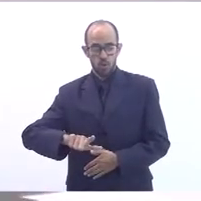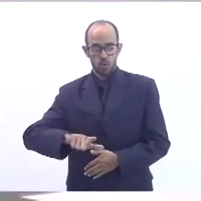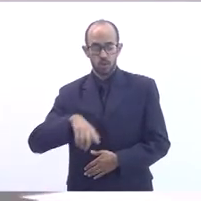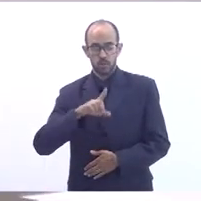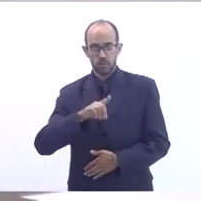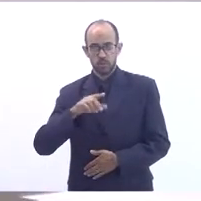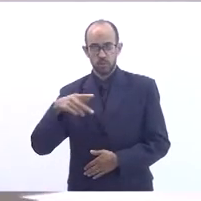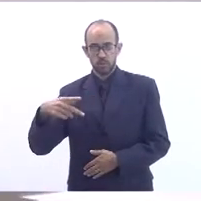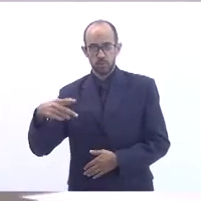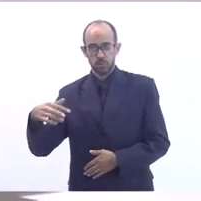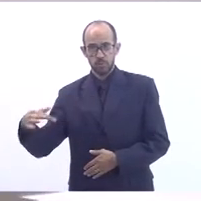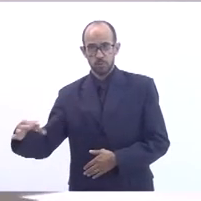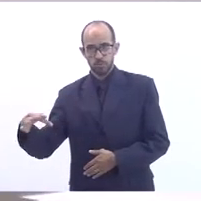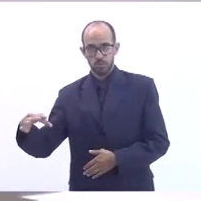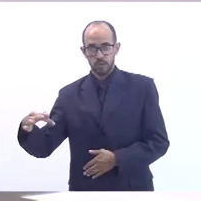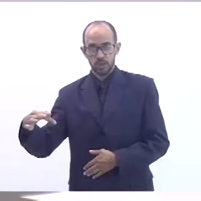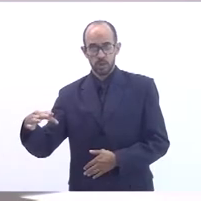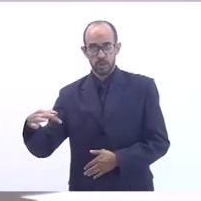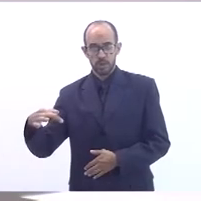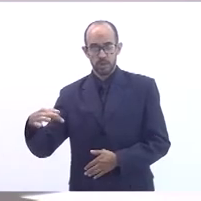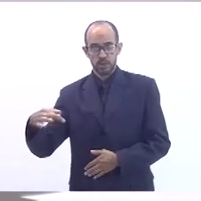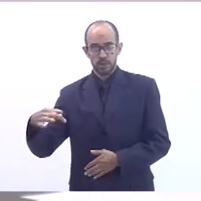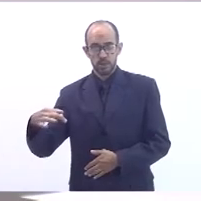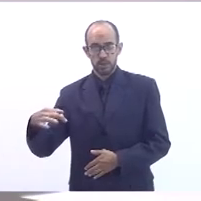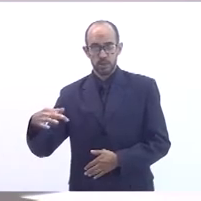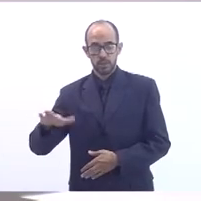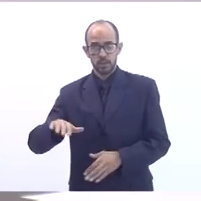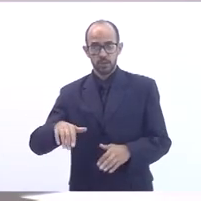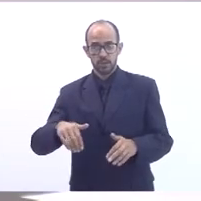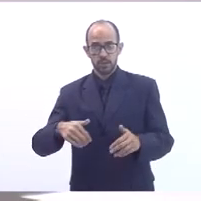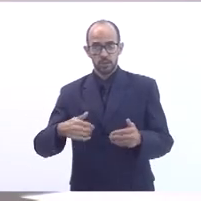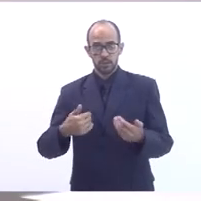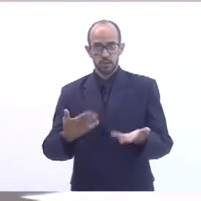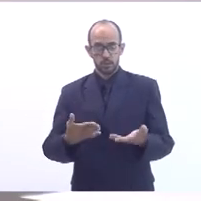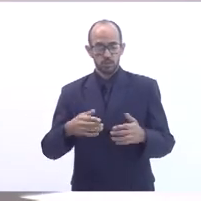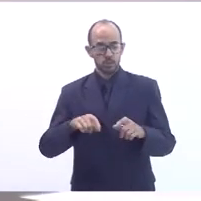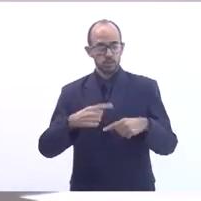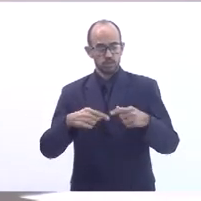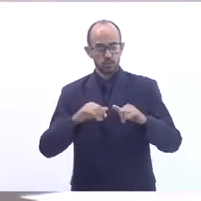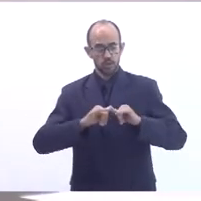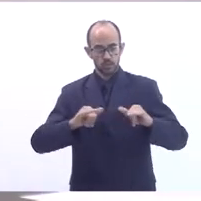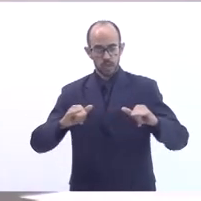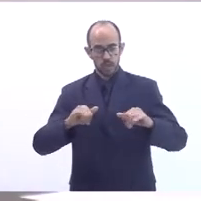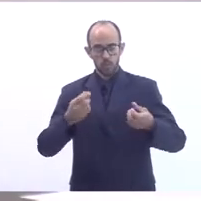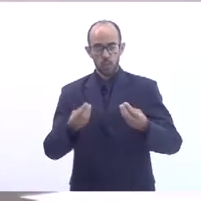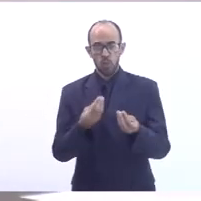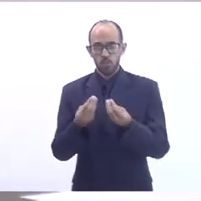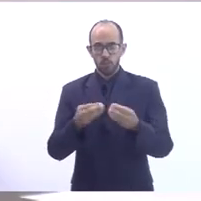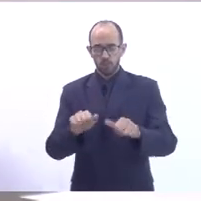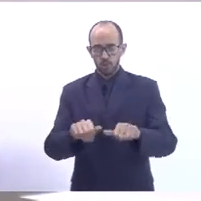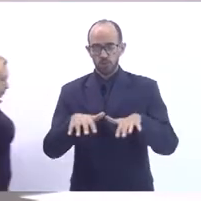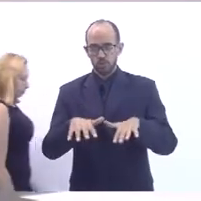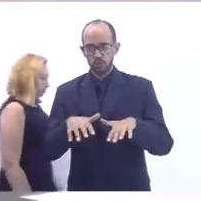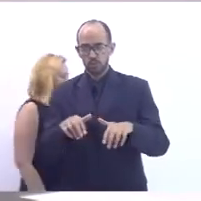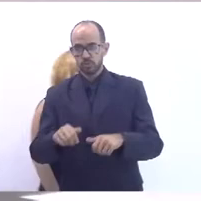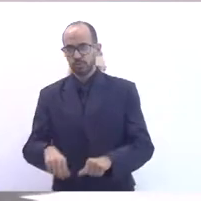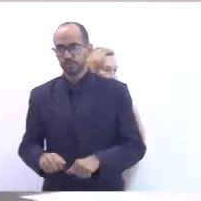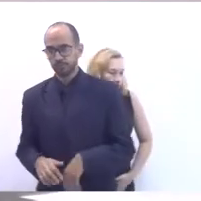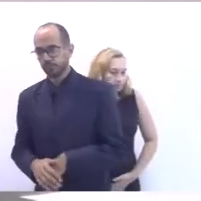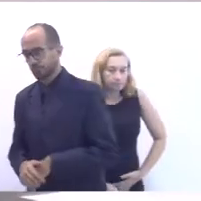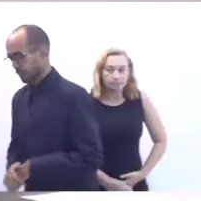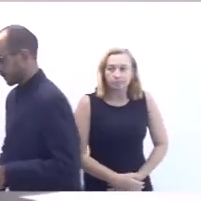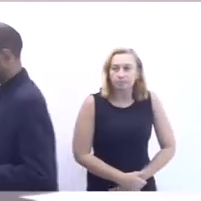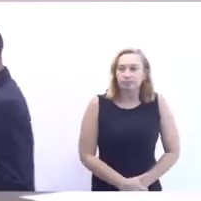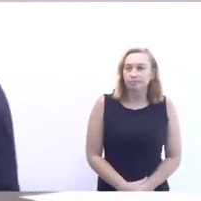Defensoria mas sempre espera que a defensoria nos atualizo né como é que estão as audiências de Custódia se aqueles estudos foram atualizados aqueles que o